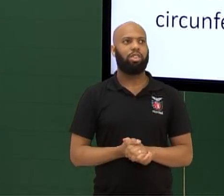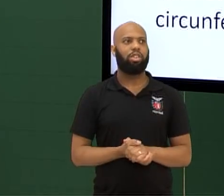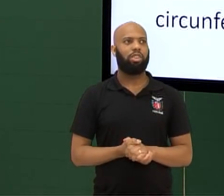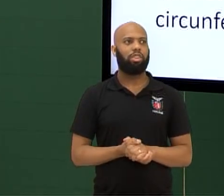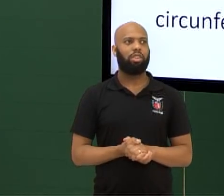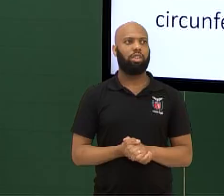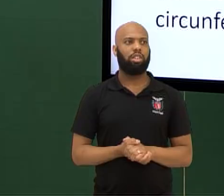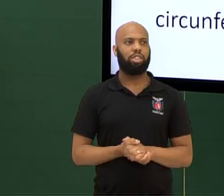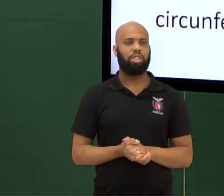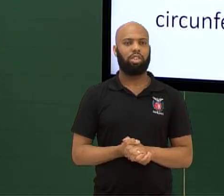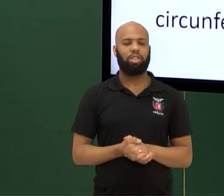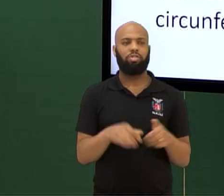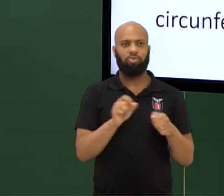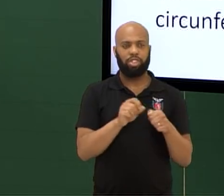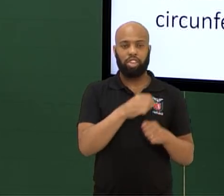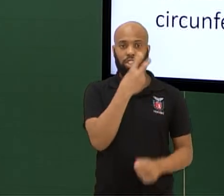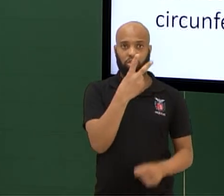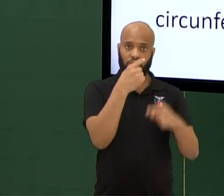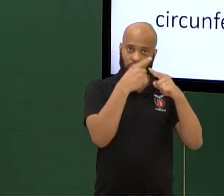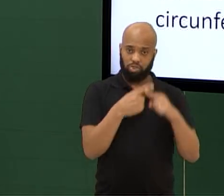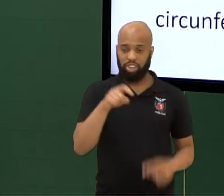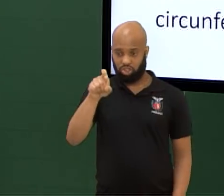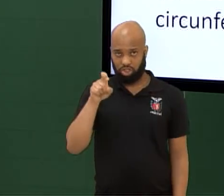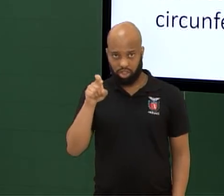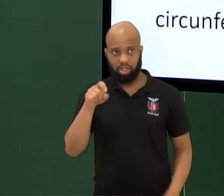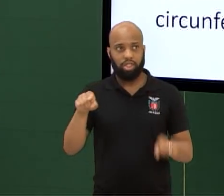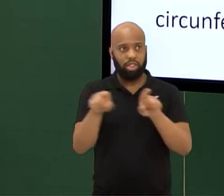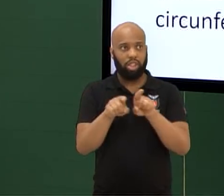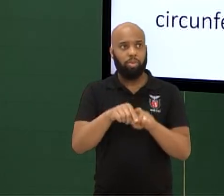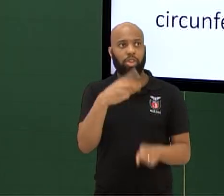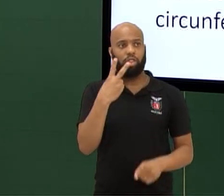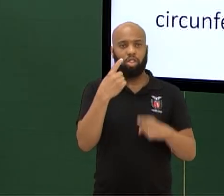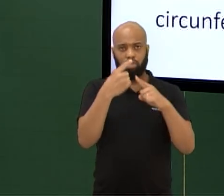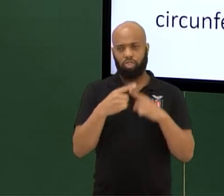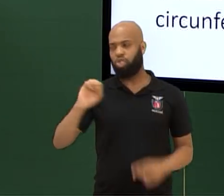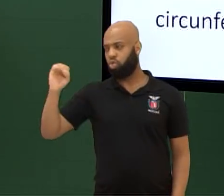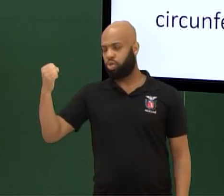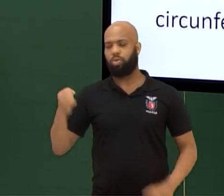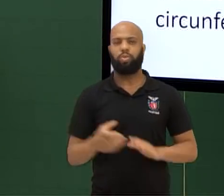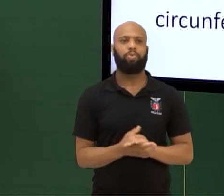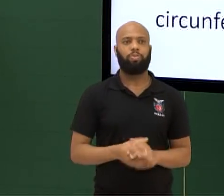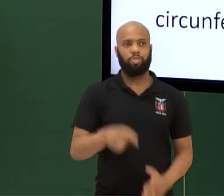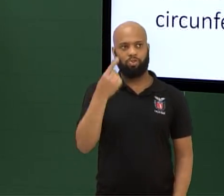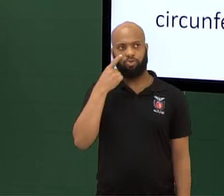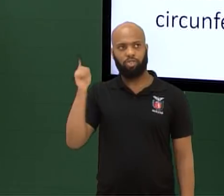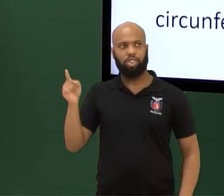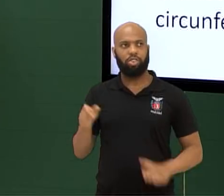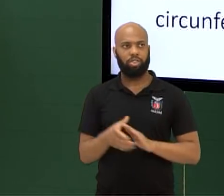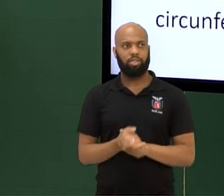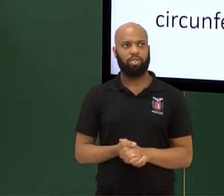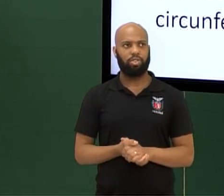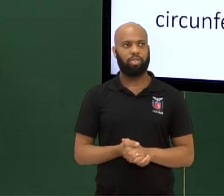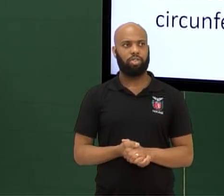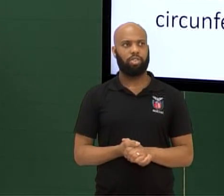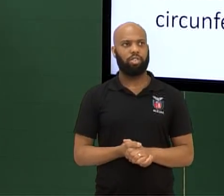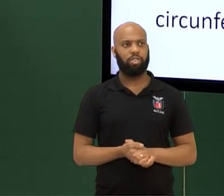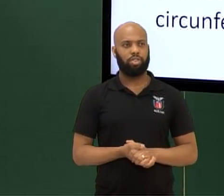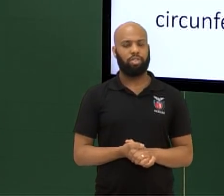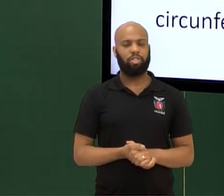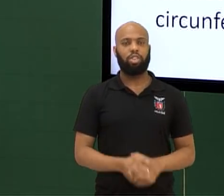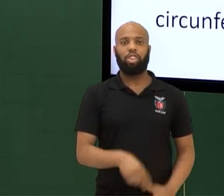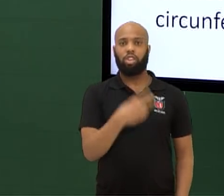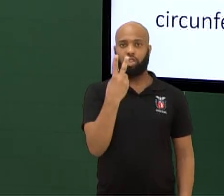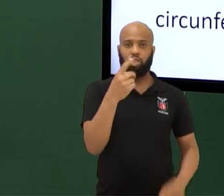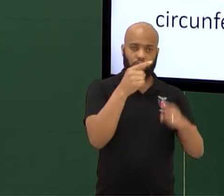vou distribuir o número 2 para o x e para o 8. Então, vamos lá para nossas flechinhas, ó.